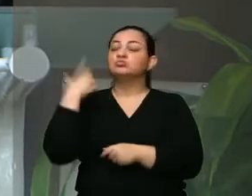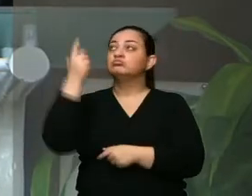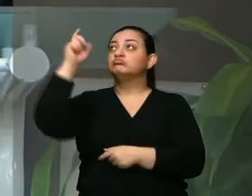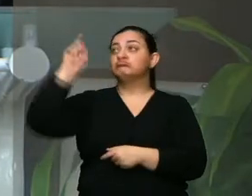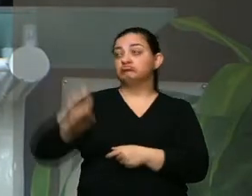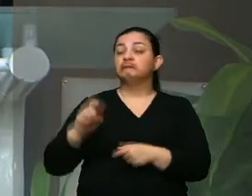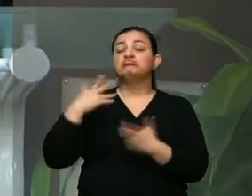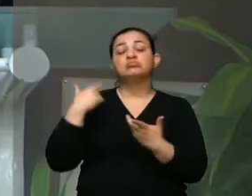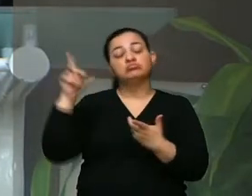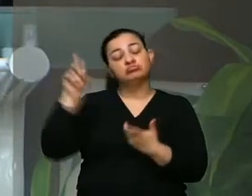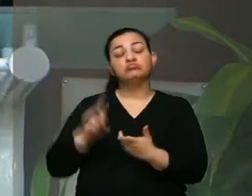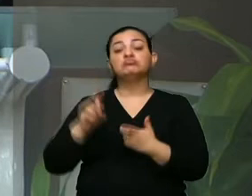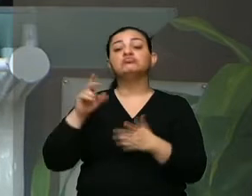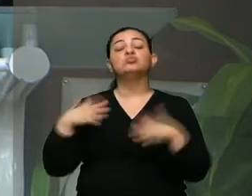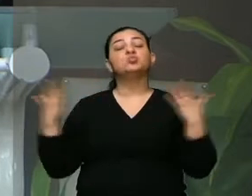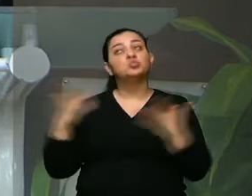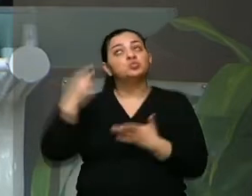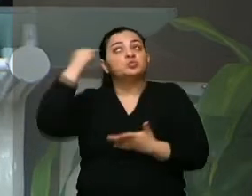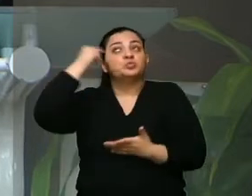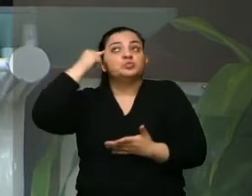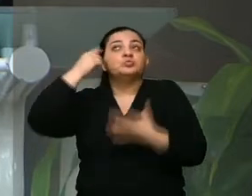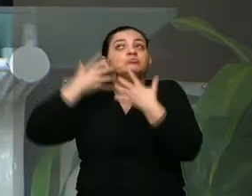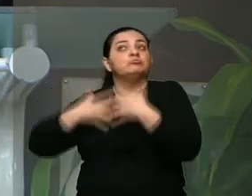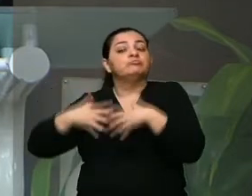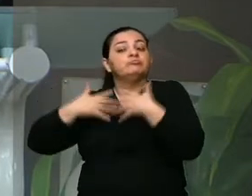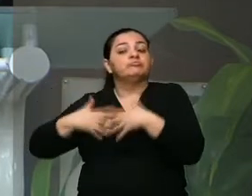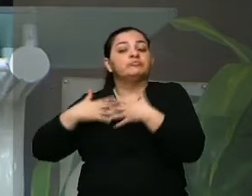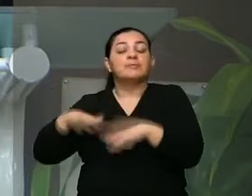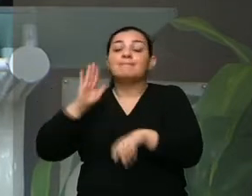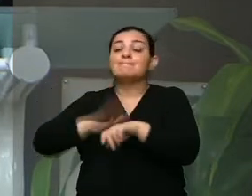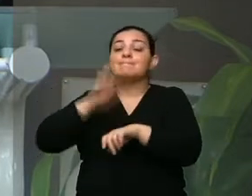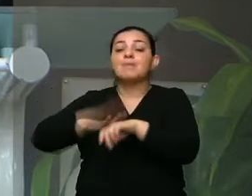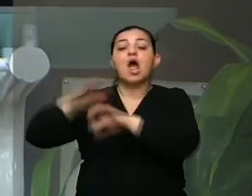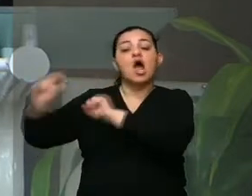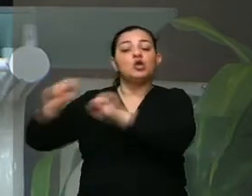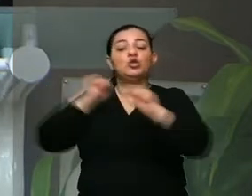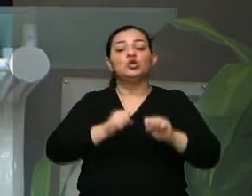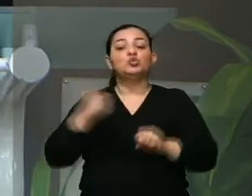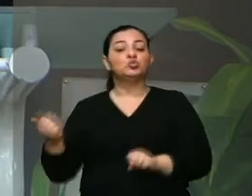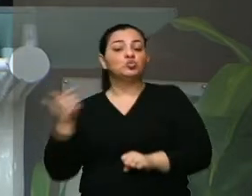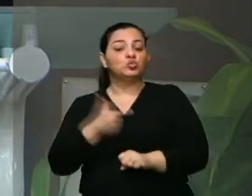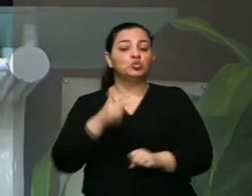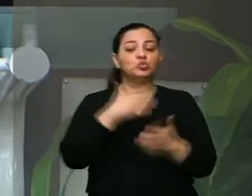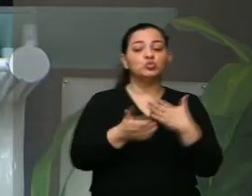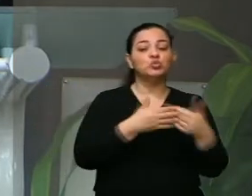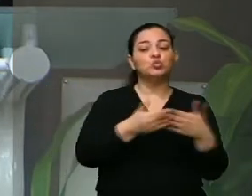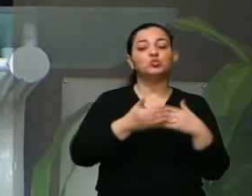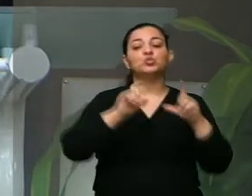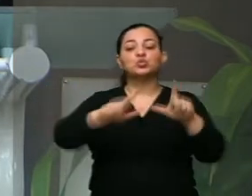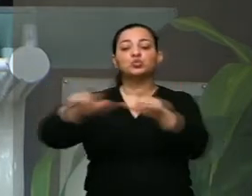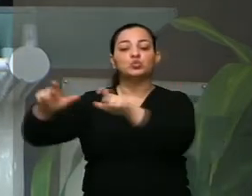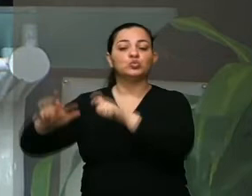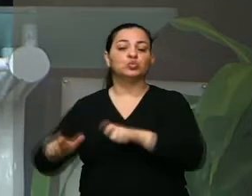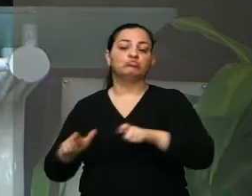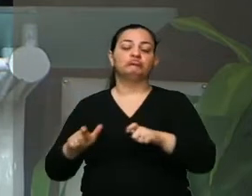pentecostal hoje porque eu penso que há mais poder de deus nela do que há em qualquer organização